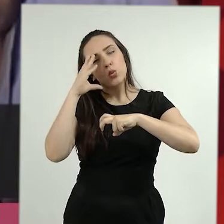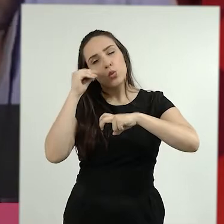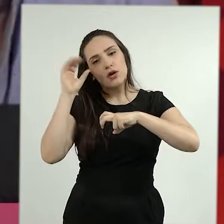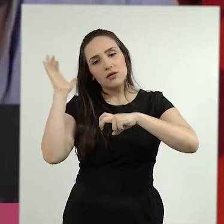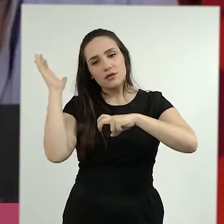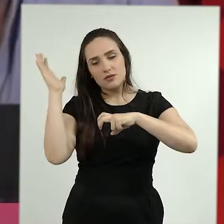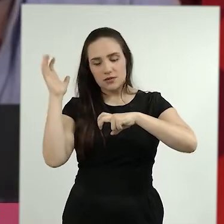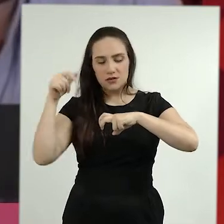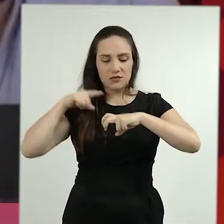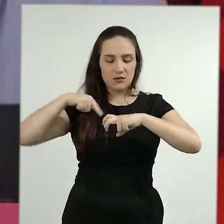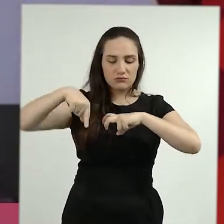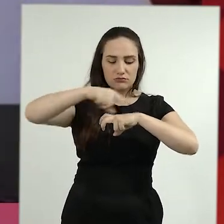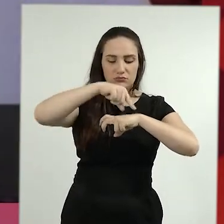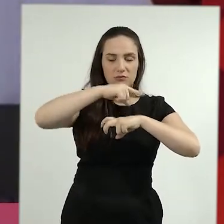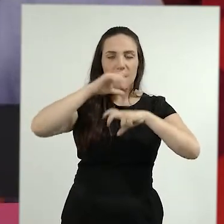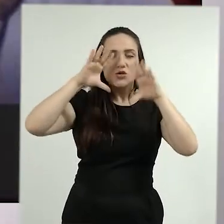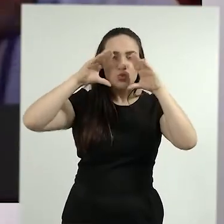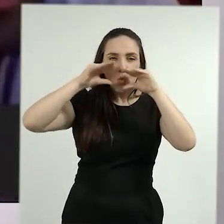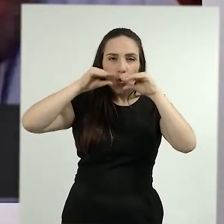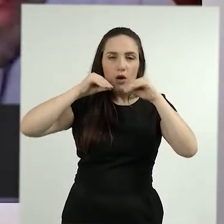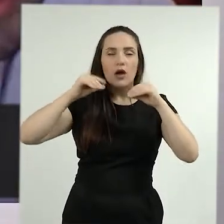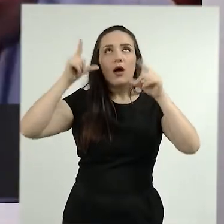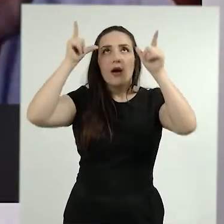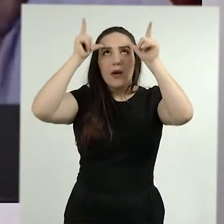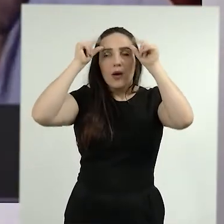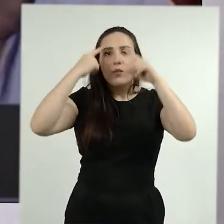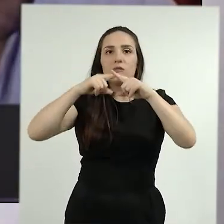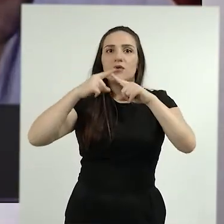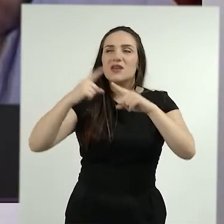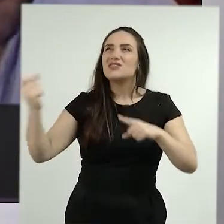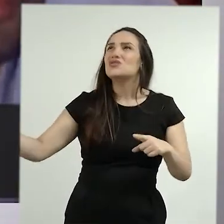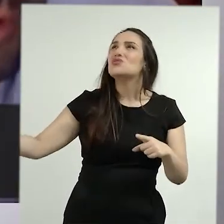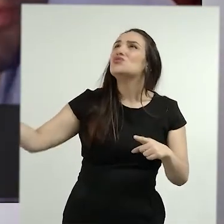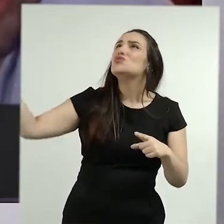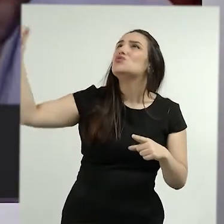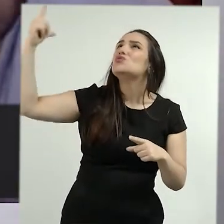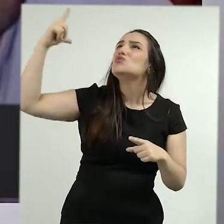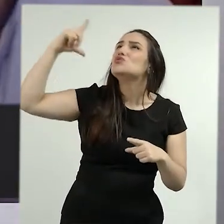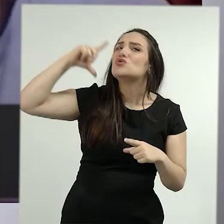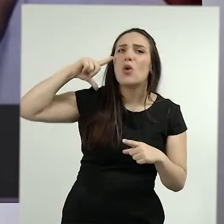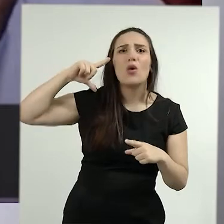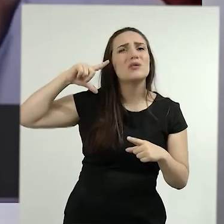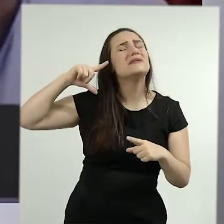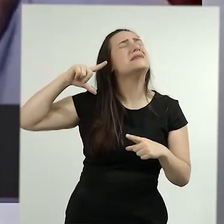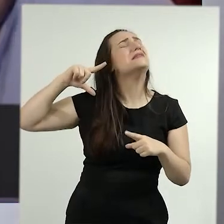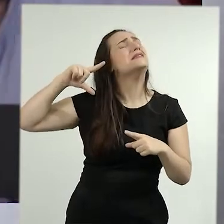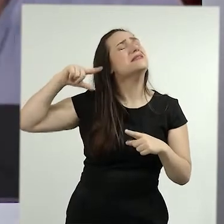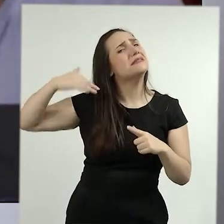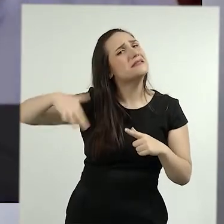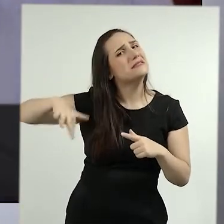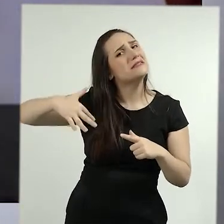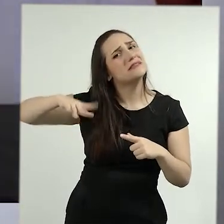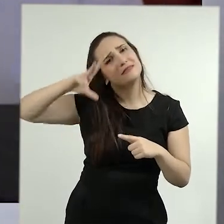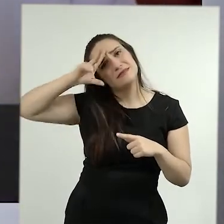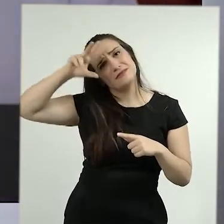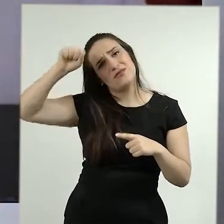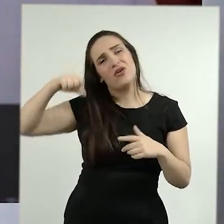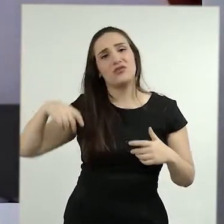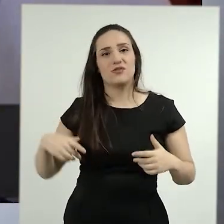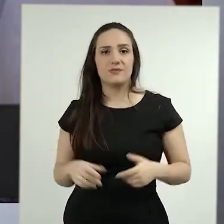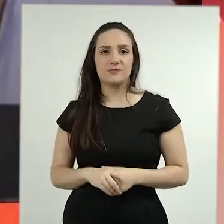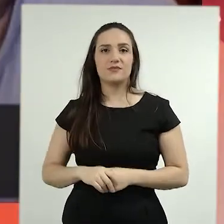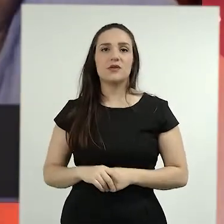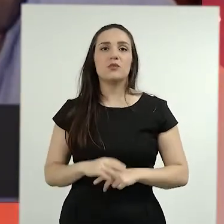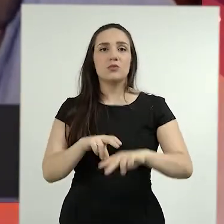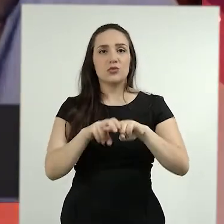pasto nativo. Se destruir o meio ambiente ali, você não tem um solo pobre, você não tem um pasto ideal. Então, essa questão